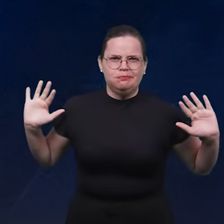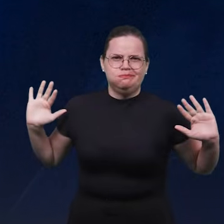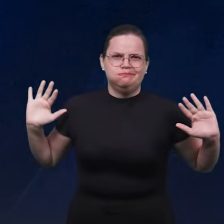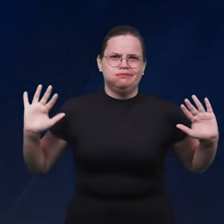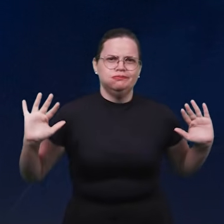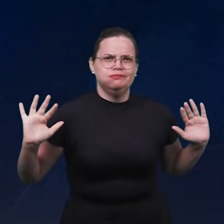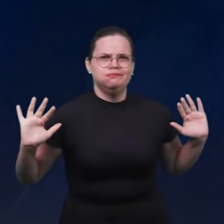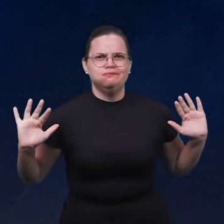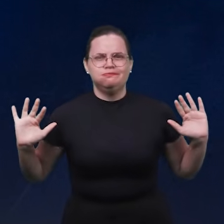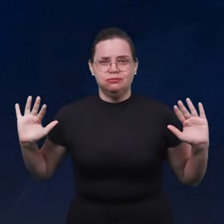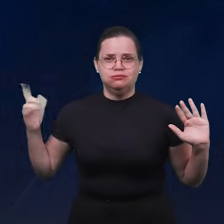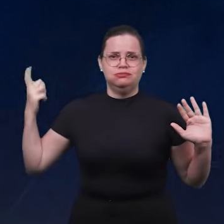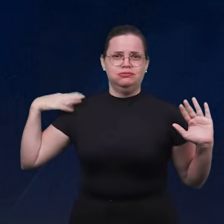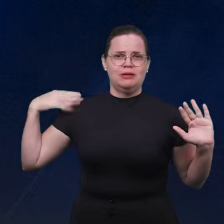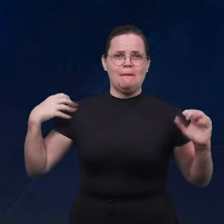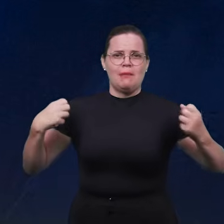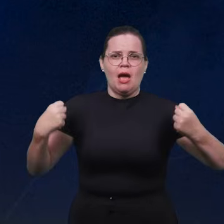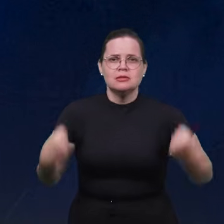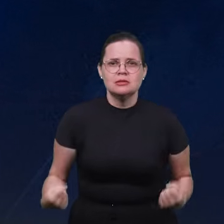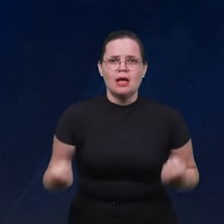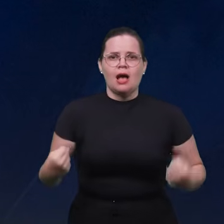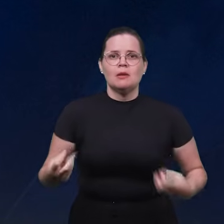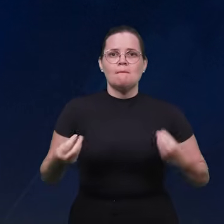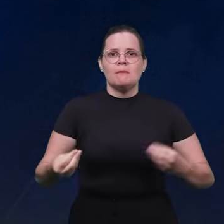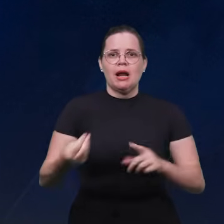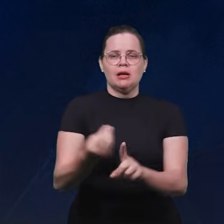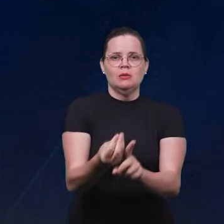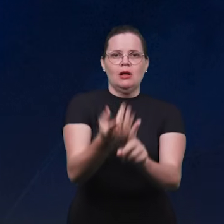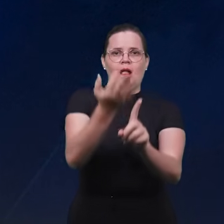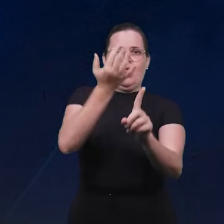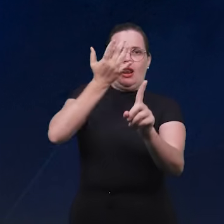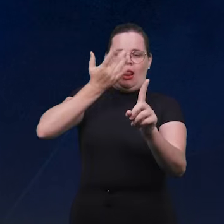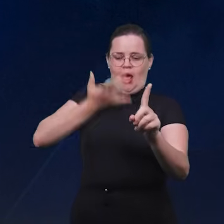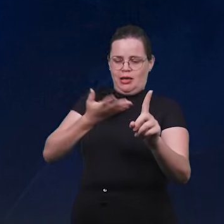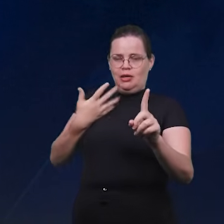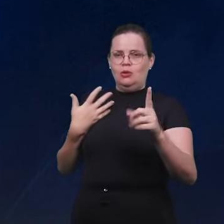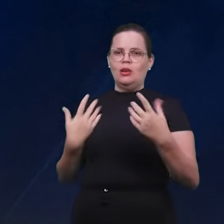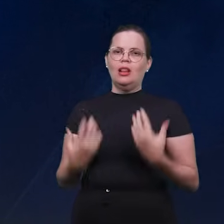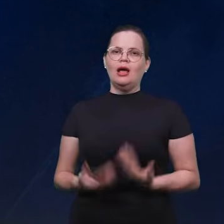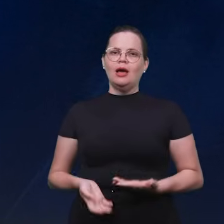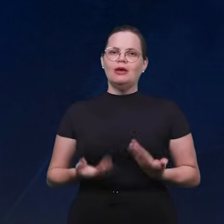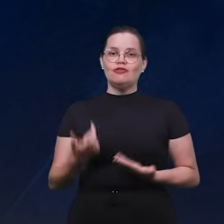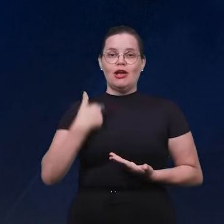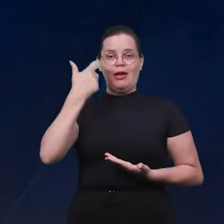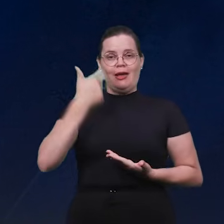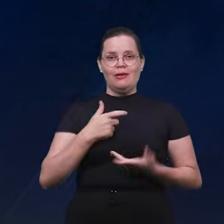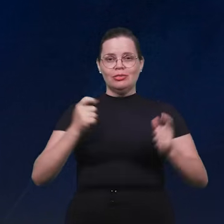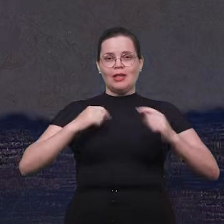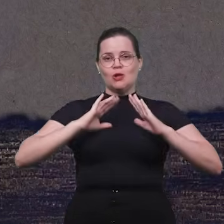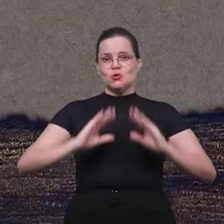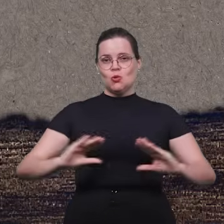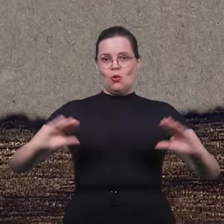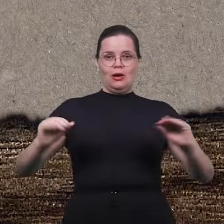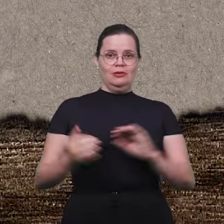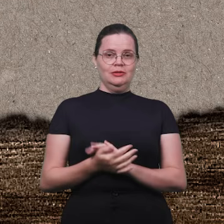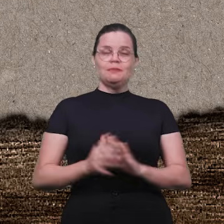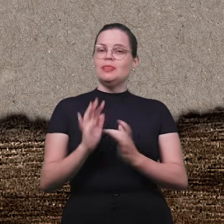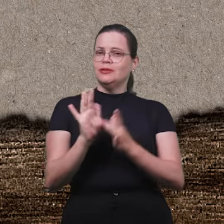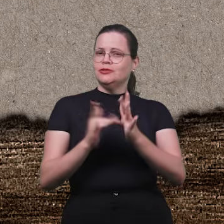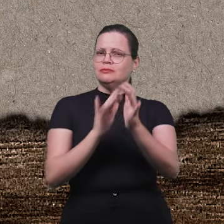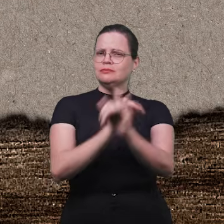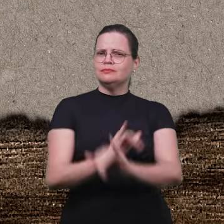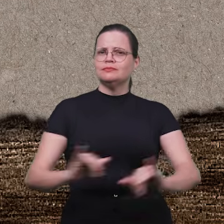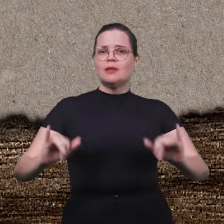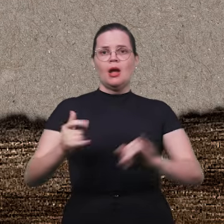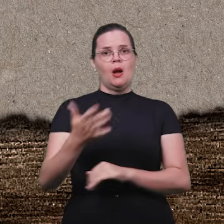nossos ombros o fardo leve e suave da glória de Deus. Foi Ele quem disse, Jesus disse assim: